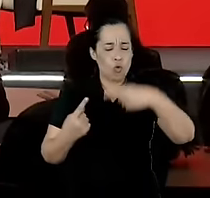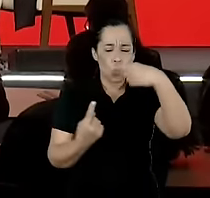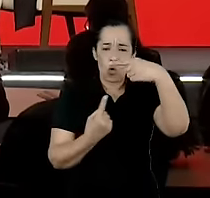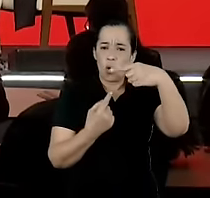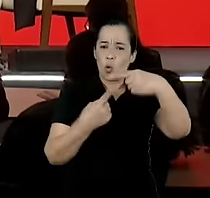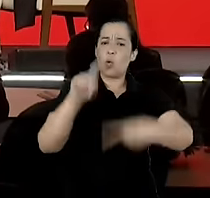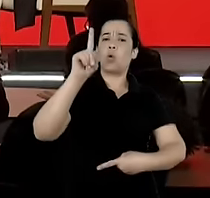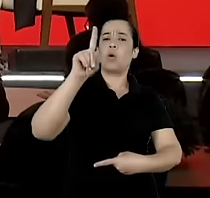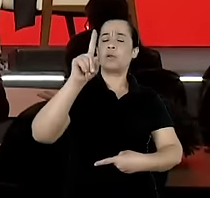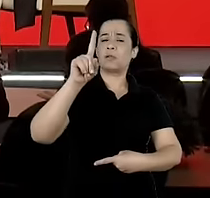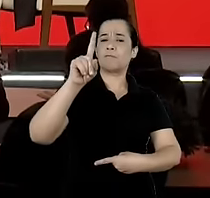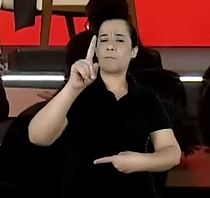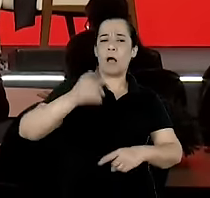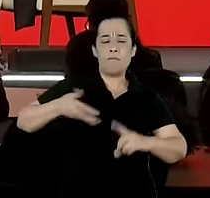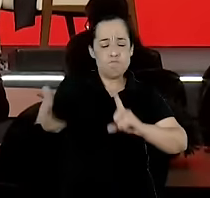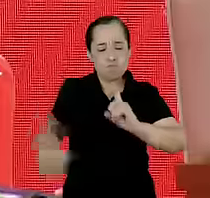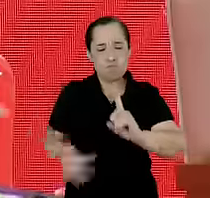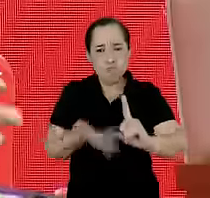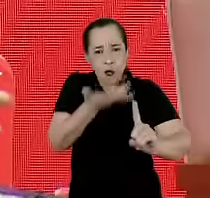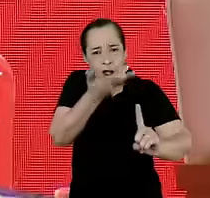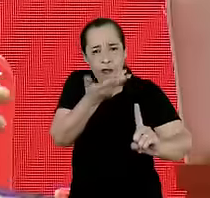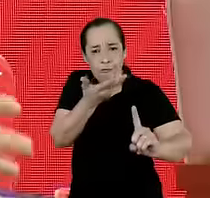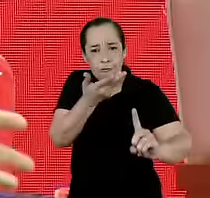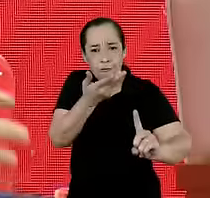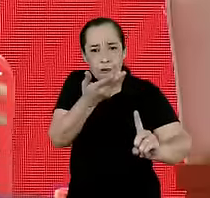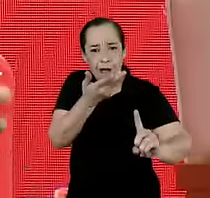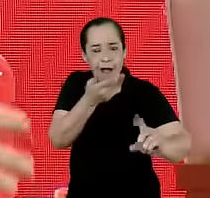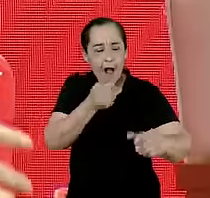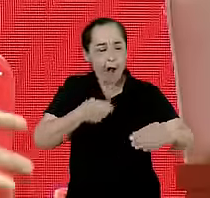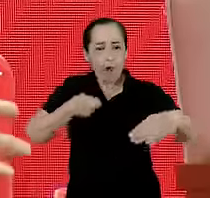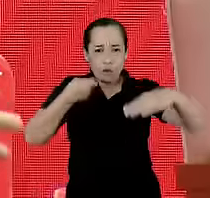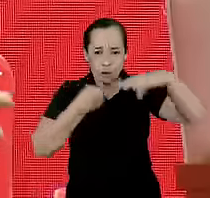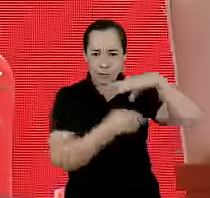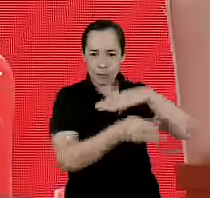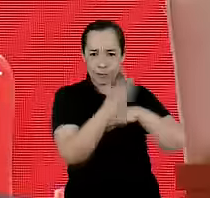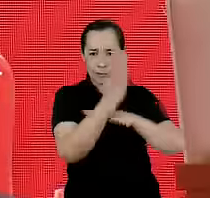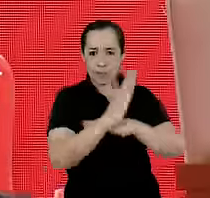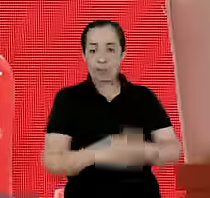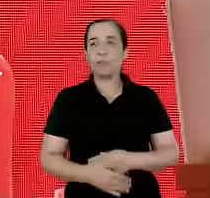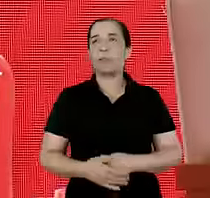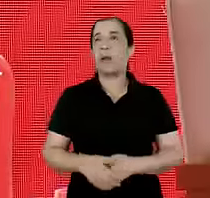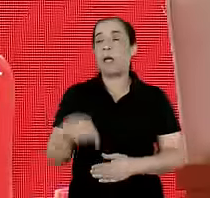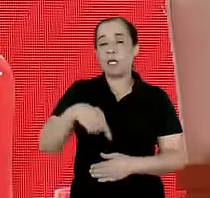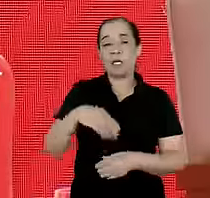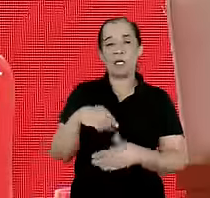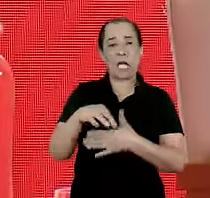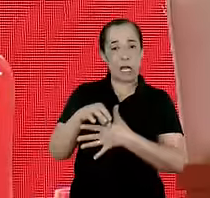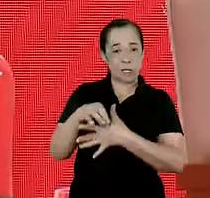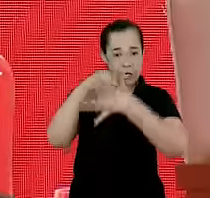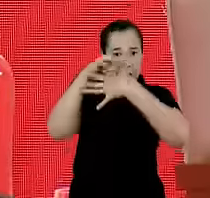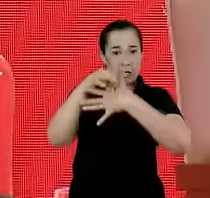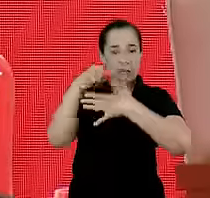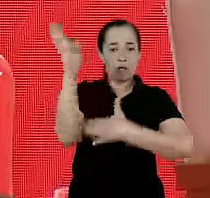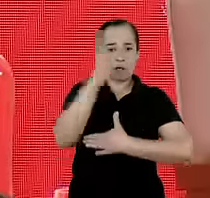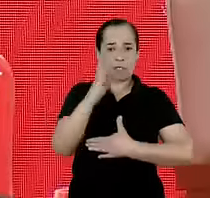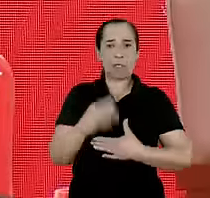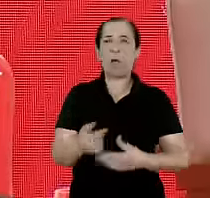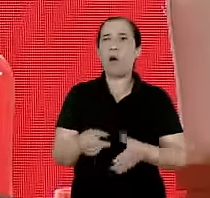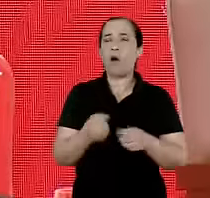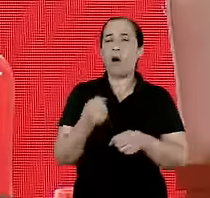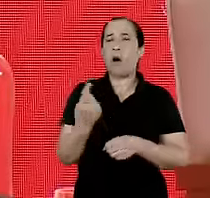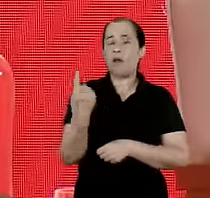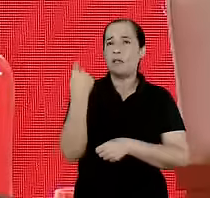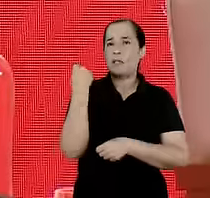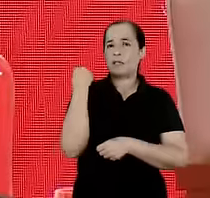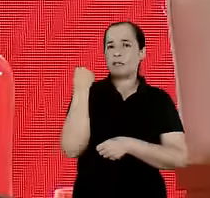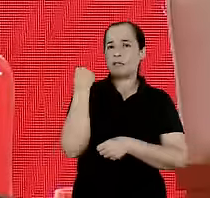propulsor do Mercado de Capitais brasileiro o Brasil tem uma posição de liderança eh a gente ocupava a o tamanho de